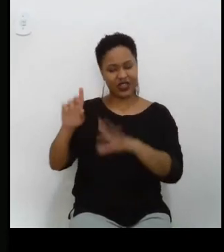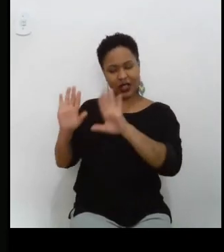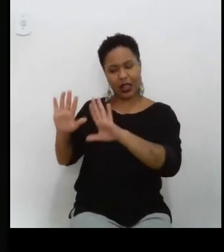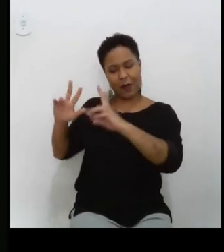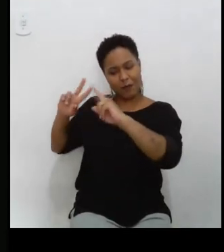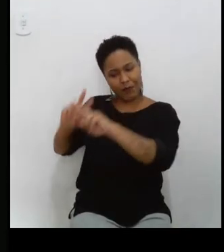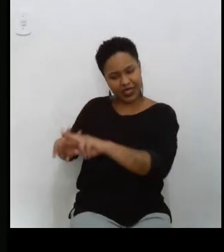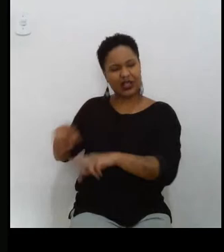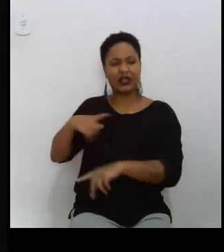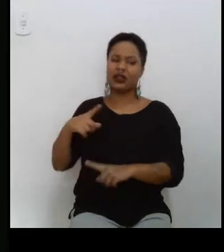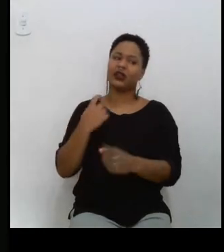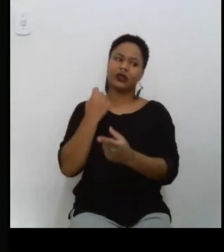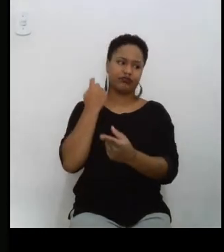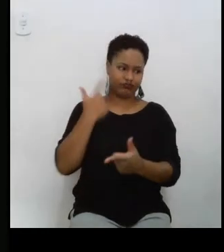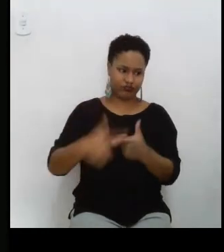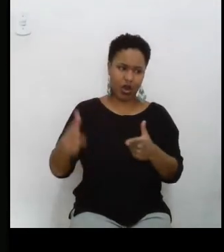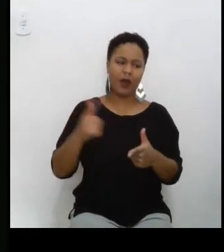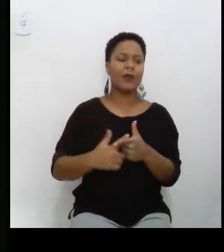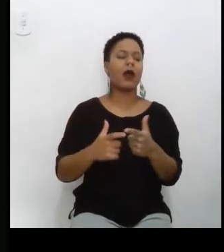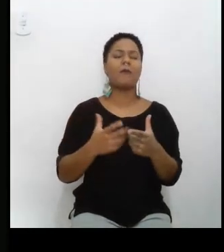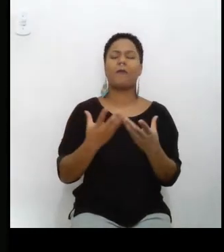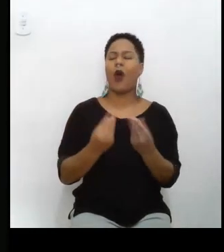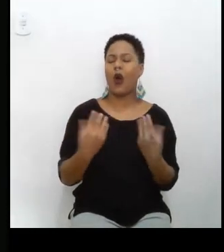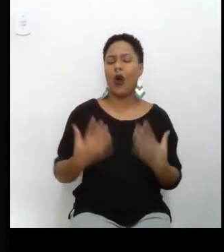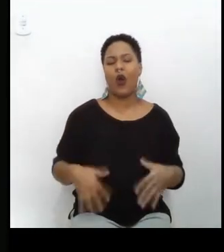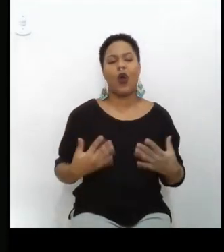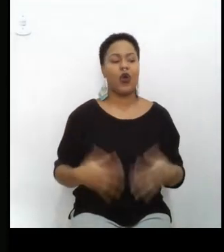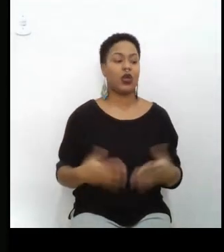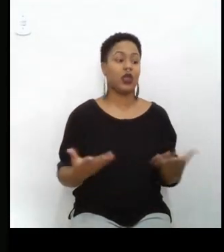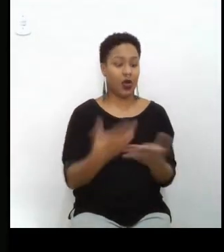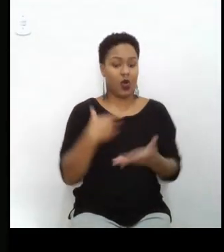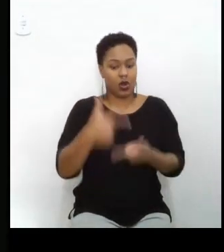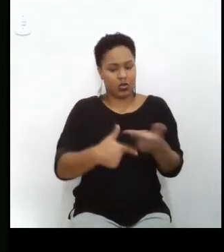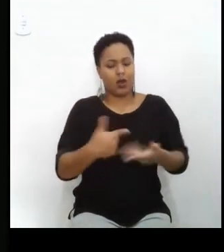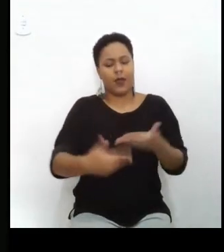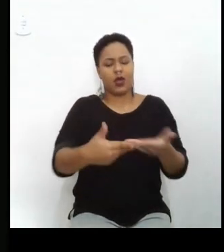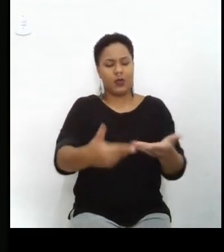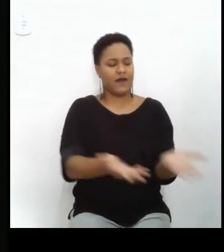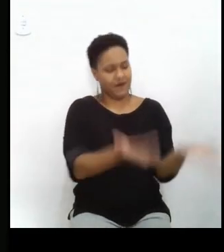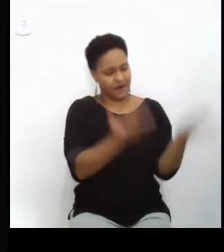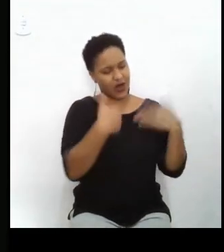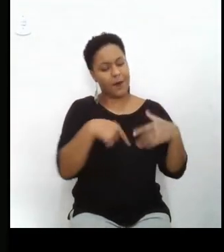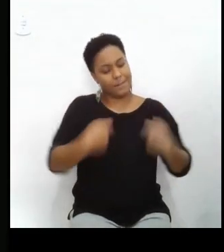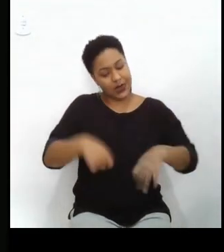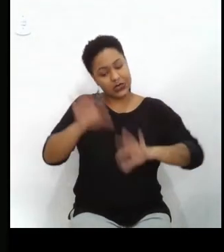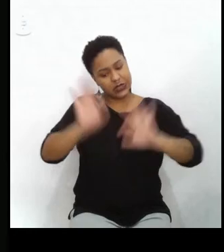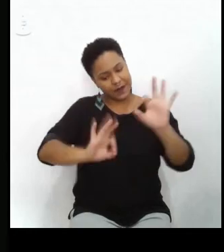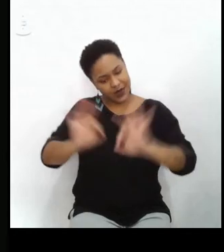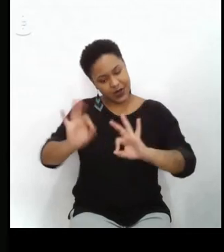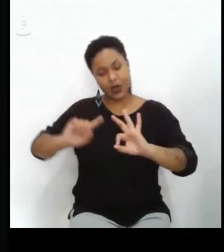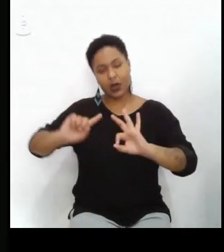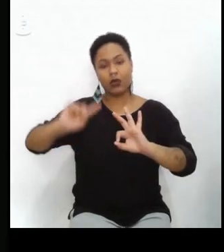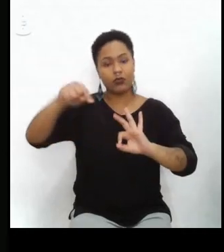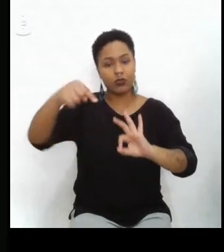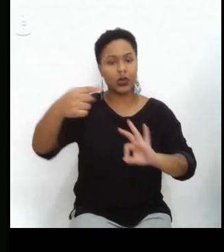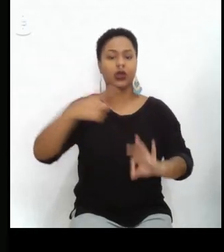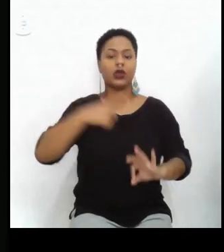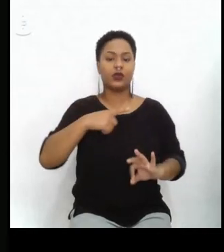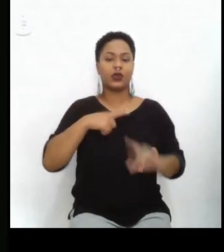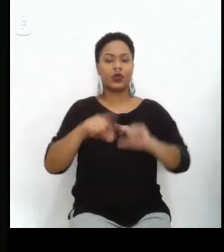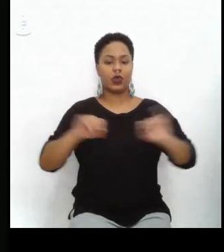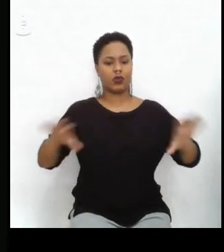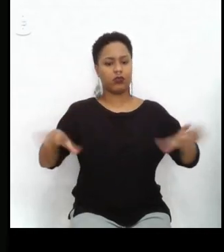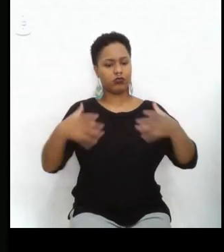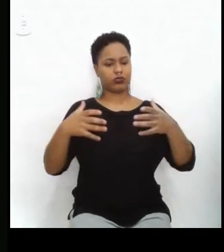tem muito trabalho pela frente e vamos a gente precisa se preparar daqui a pouco vamos assemblear